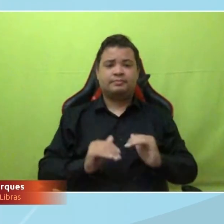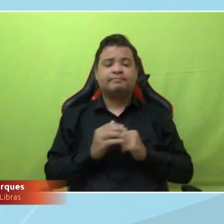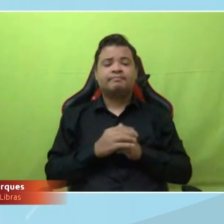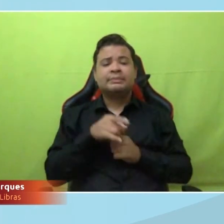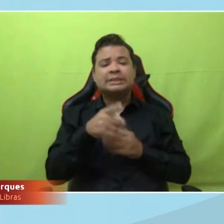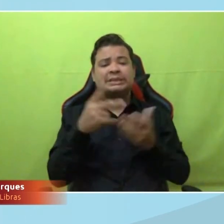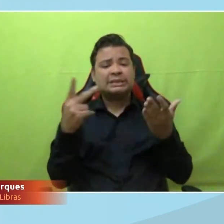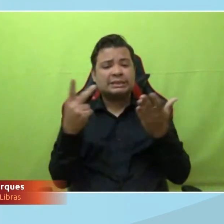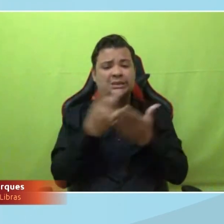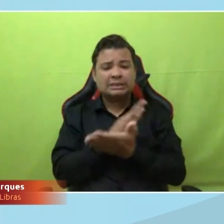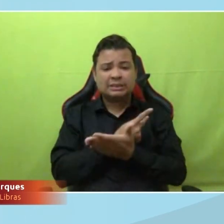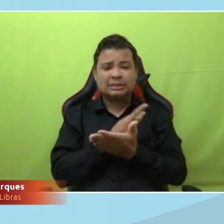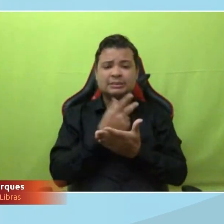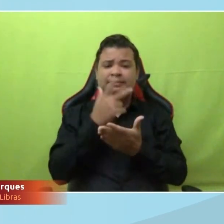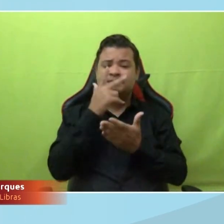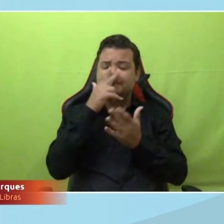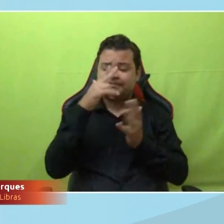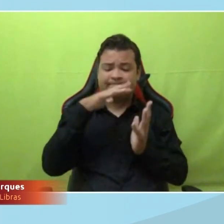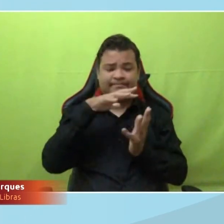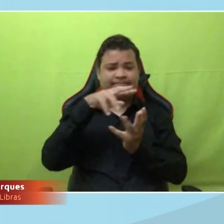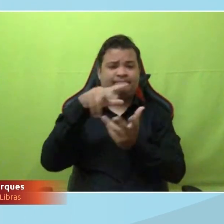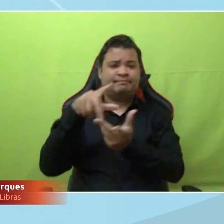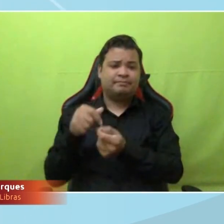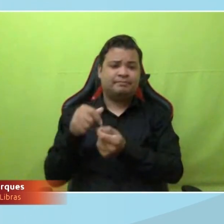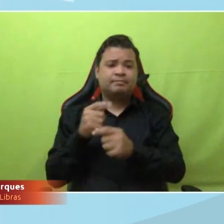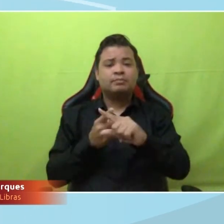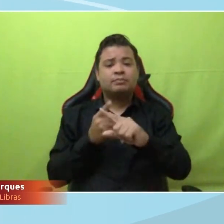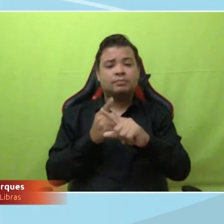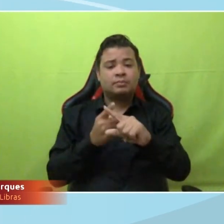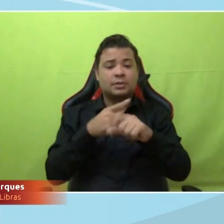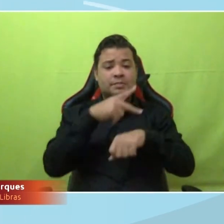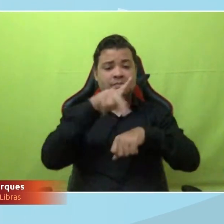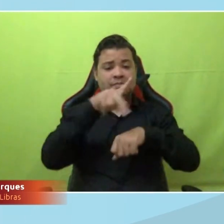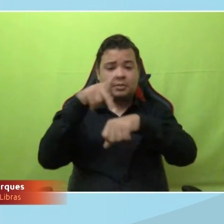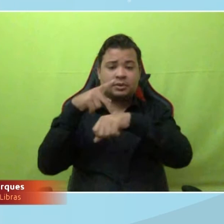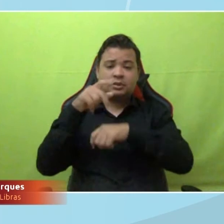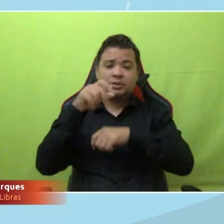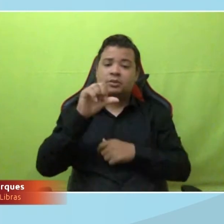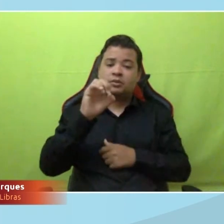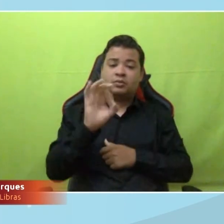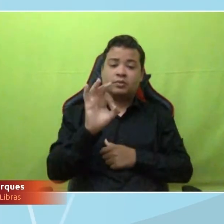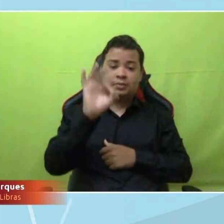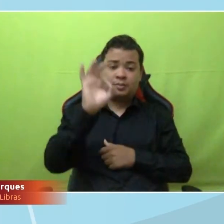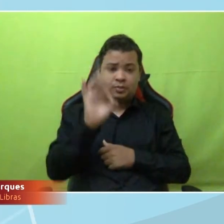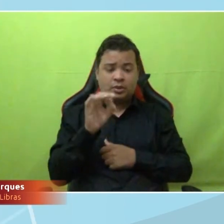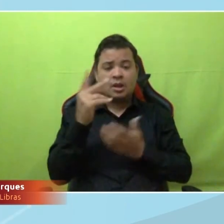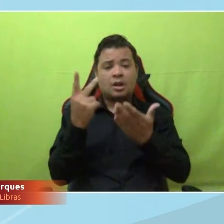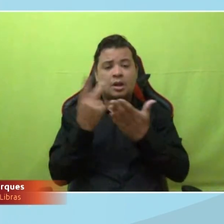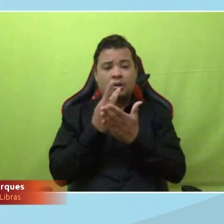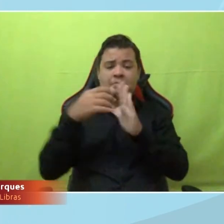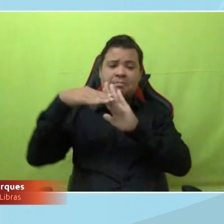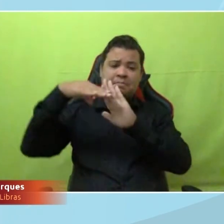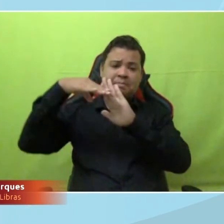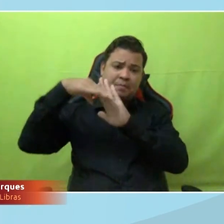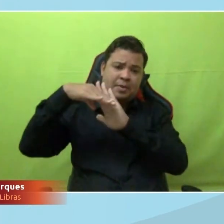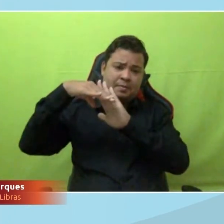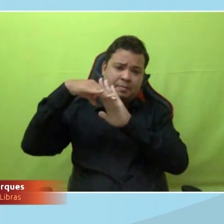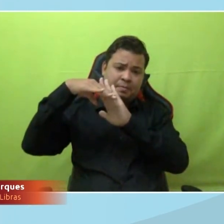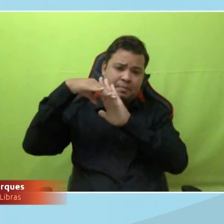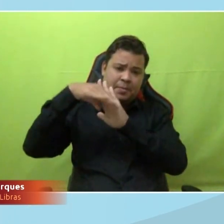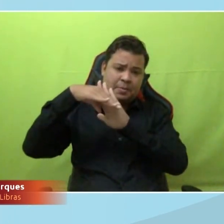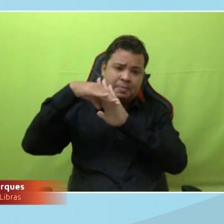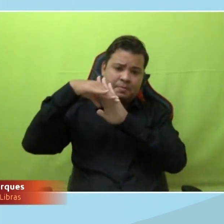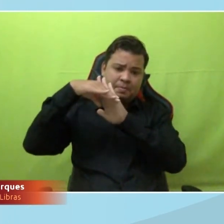quase universal, já que mais de 90% dos países registraram declínio na pontuação do Índice